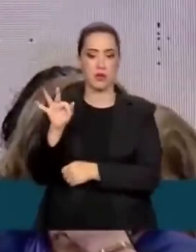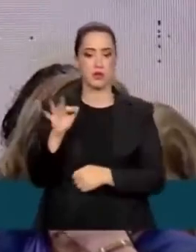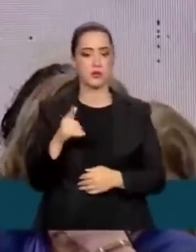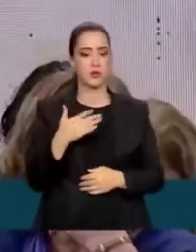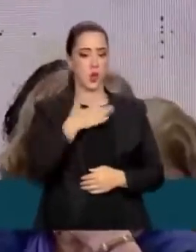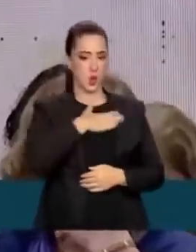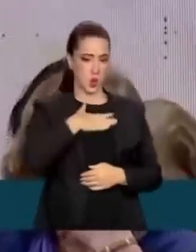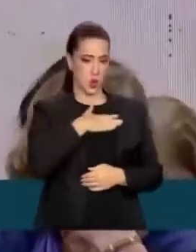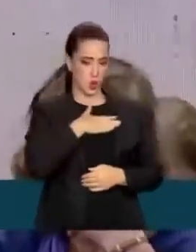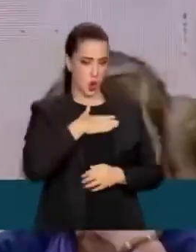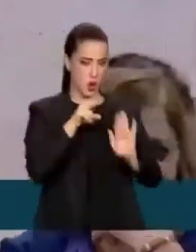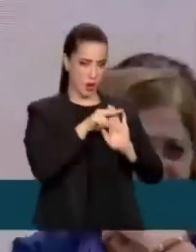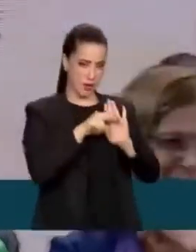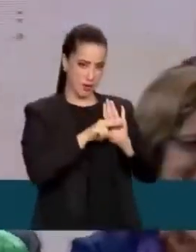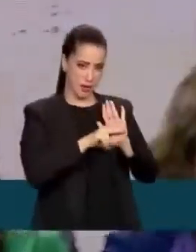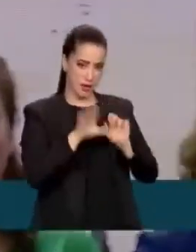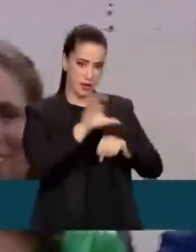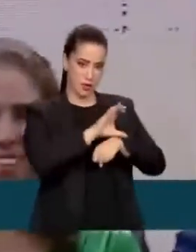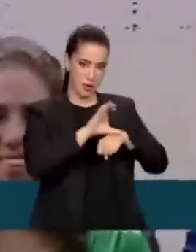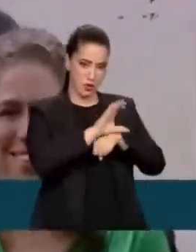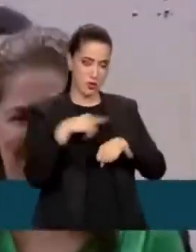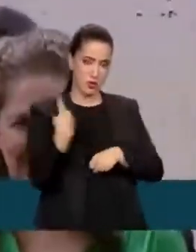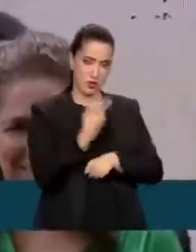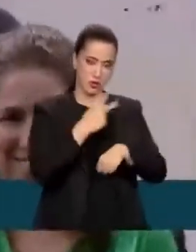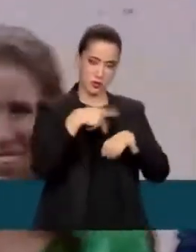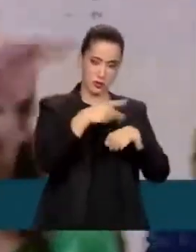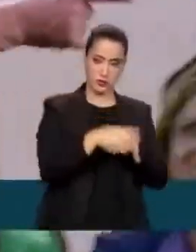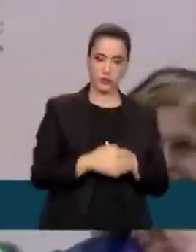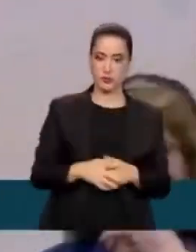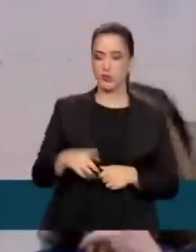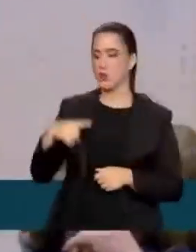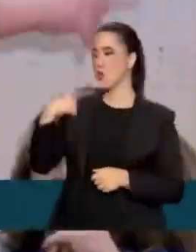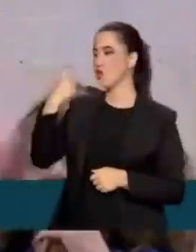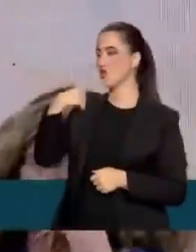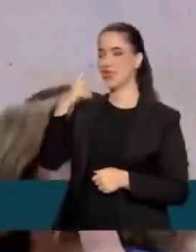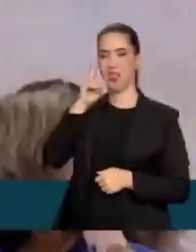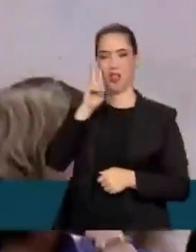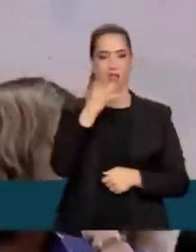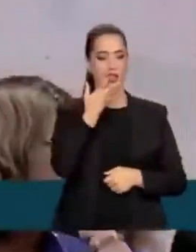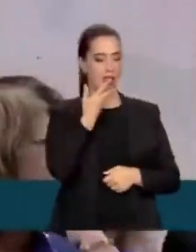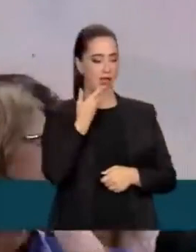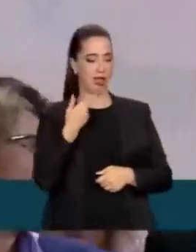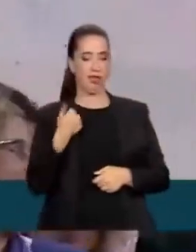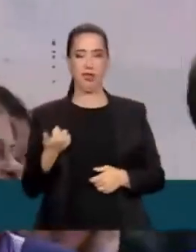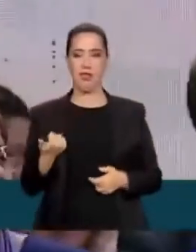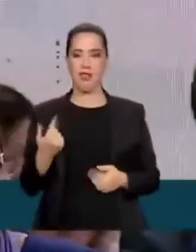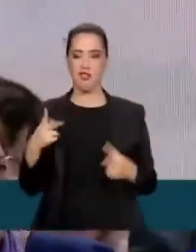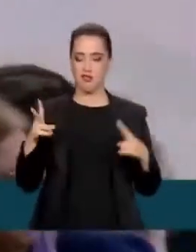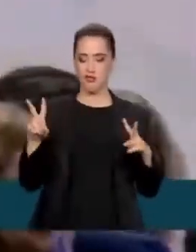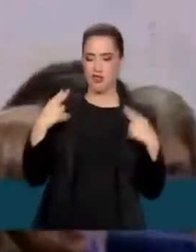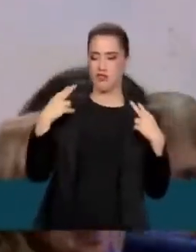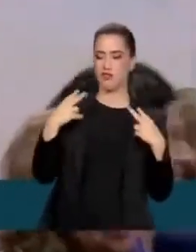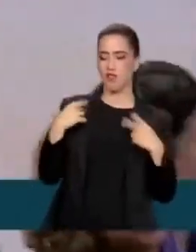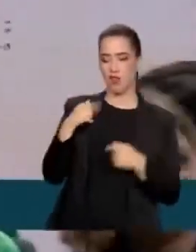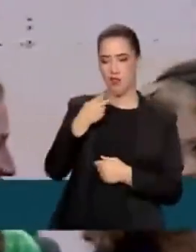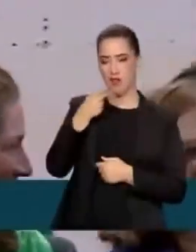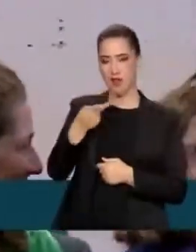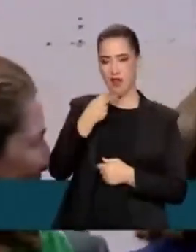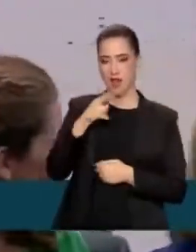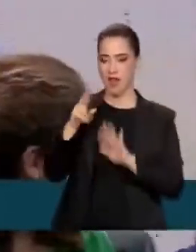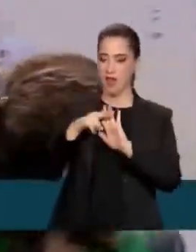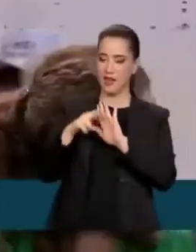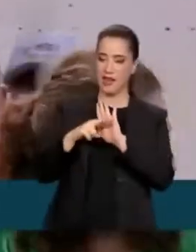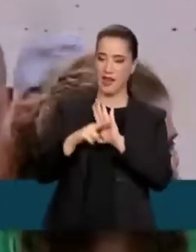Regras constitucionais do nosso país. Os advogados aqui atrás ficaram babando de ver eu falar regras